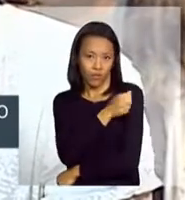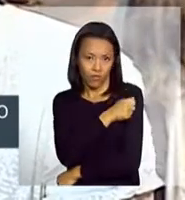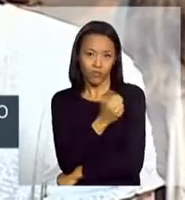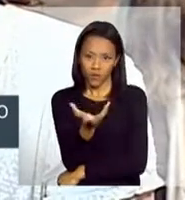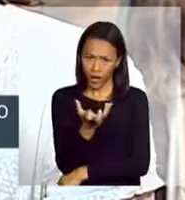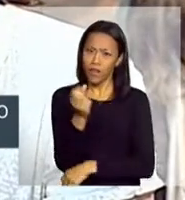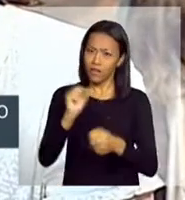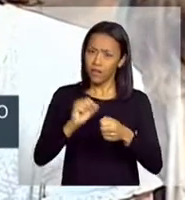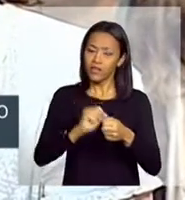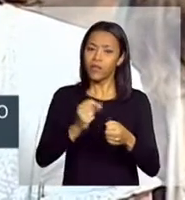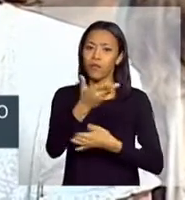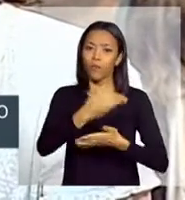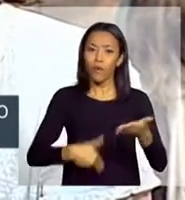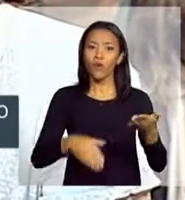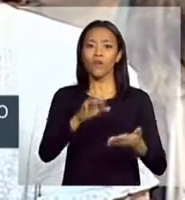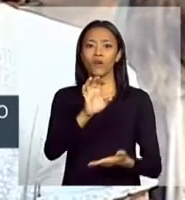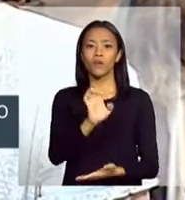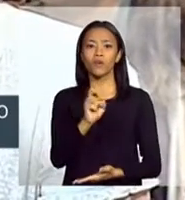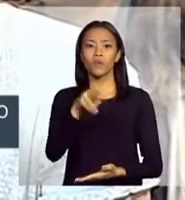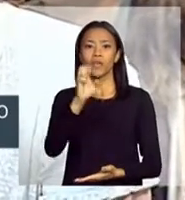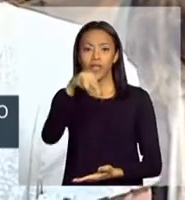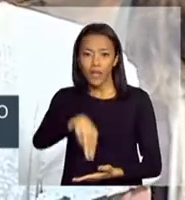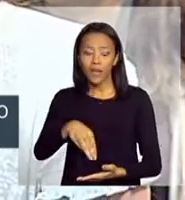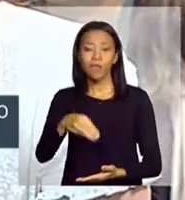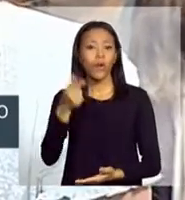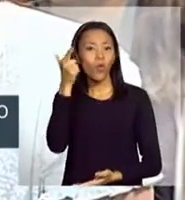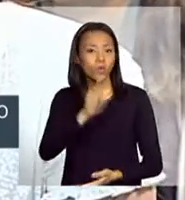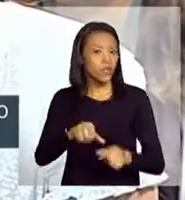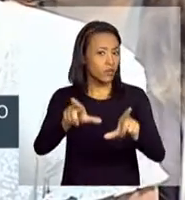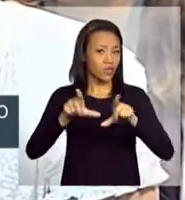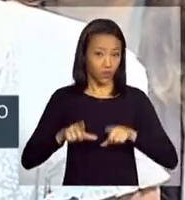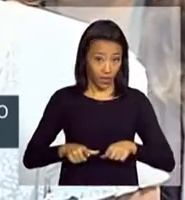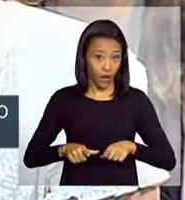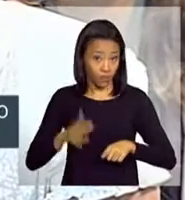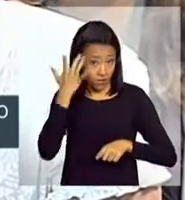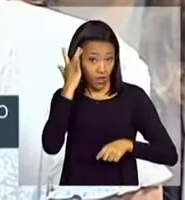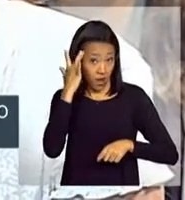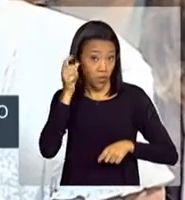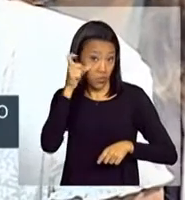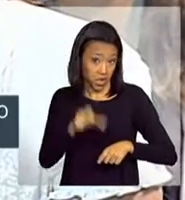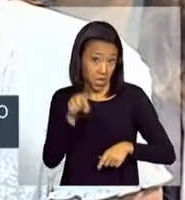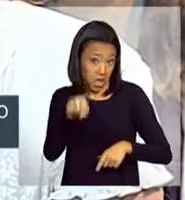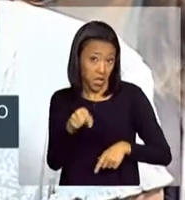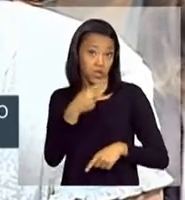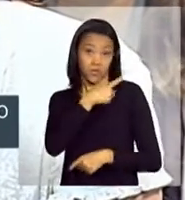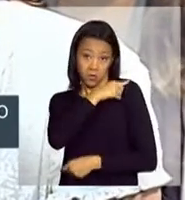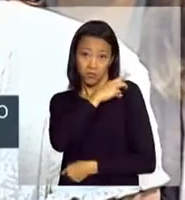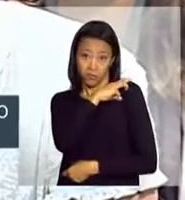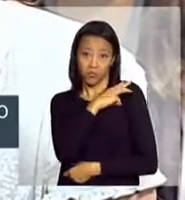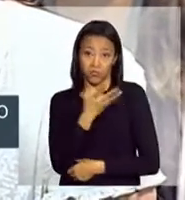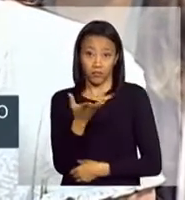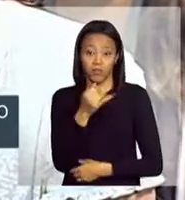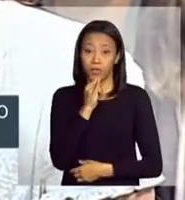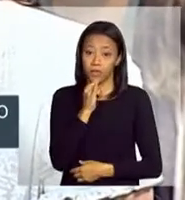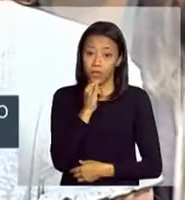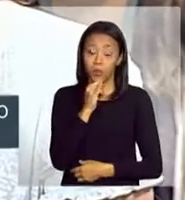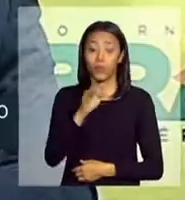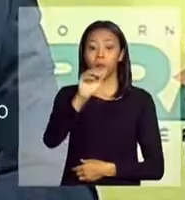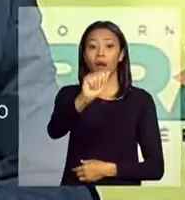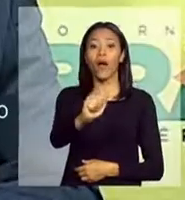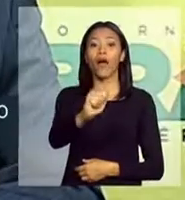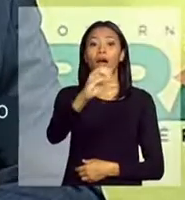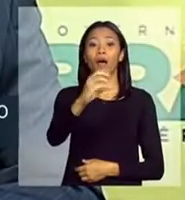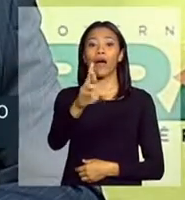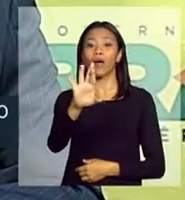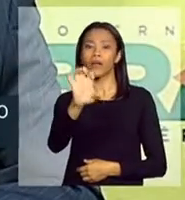querendo fazer o Enem para tirar o certificado do ensino médio será que é por conta disso tem esse detalhamento por exemplo no Acre